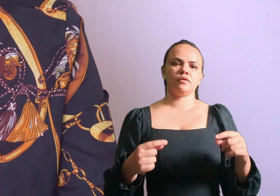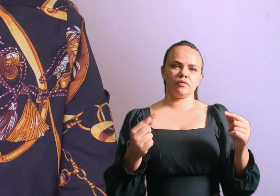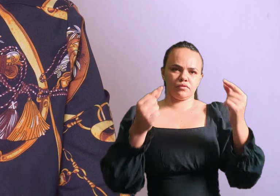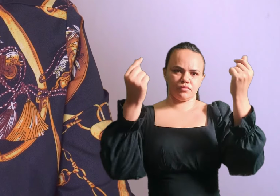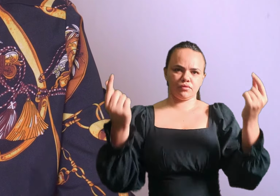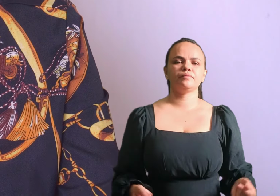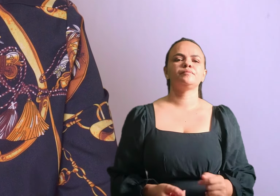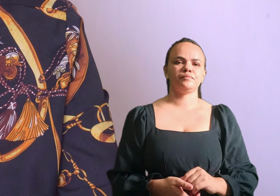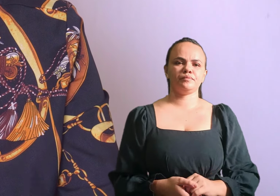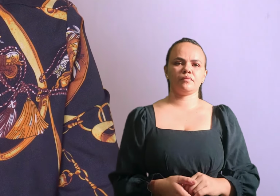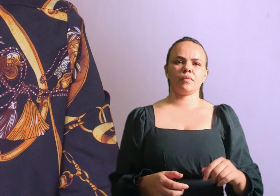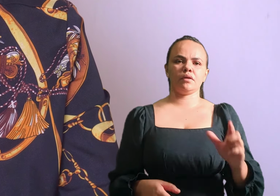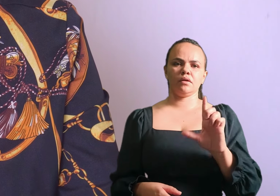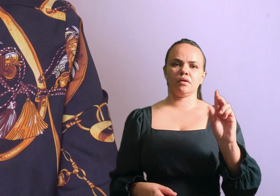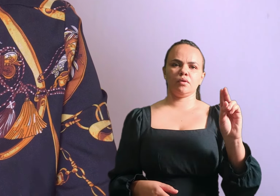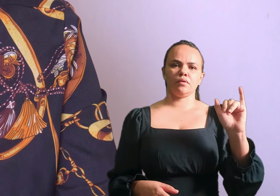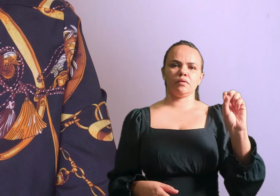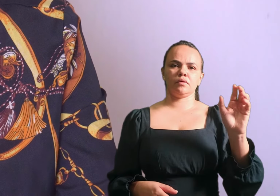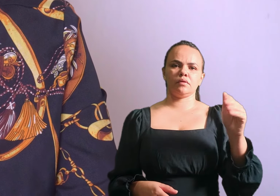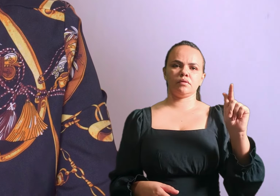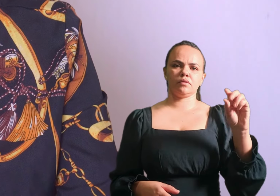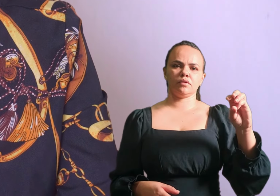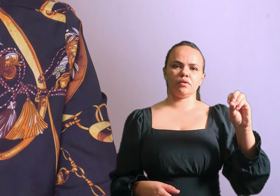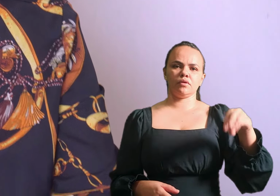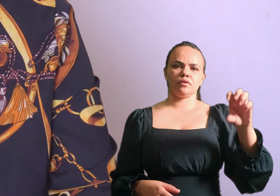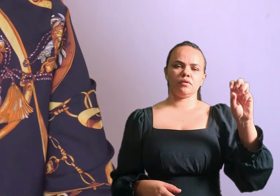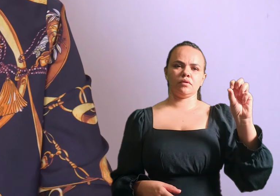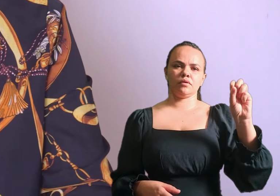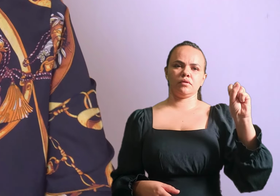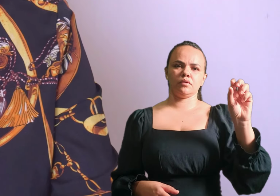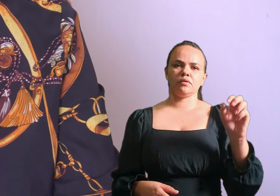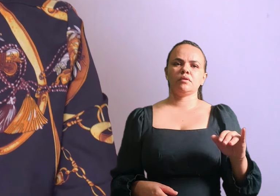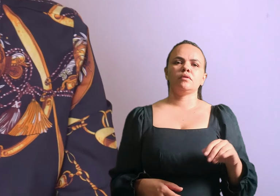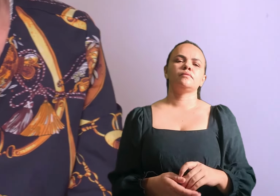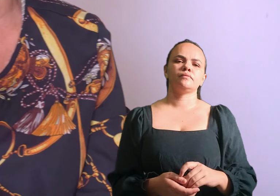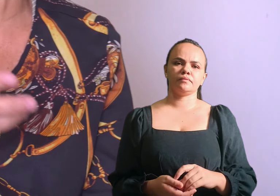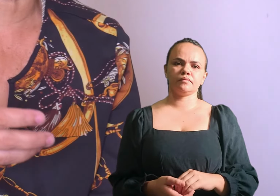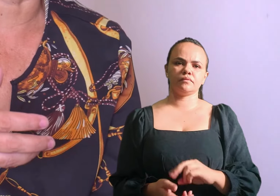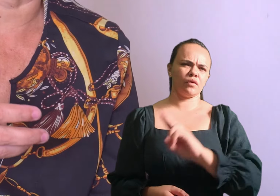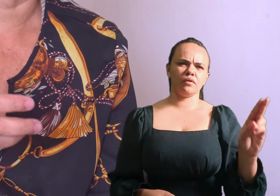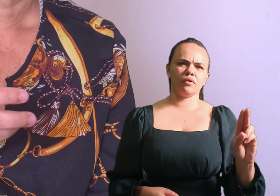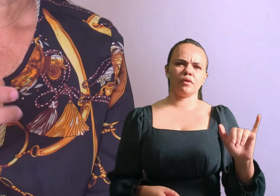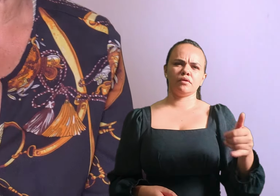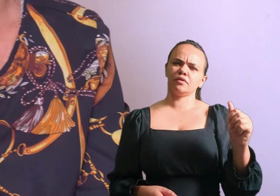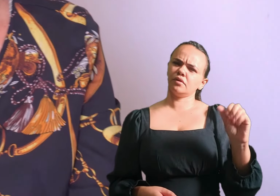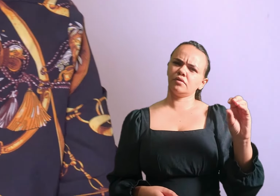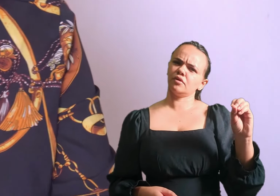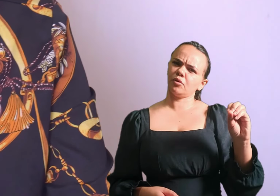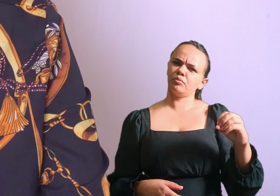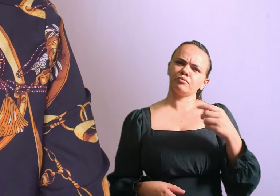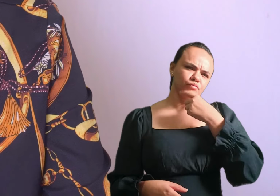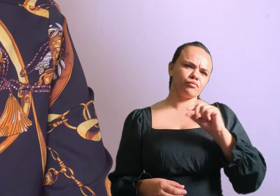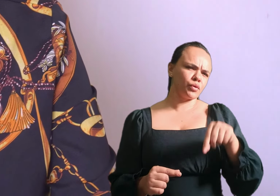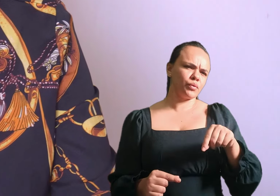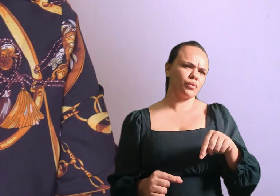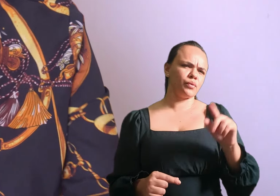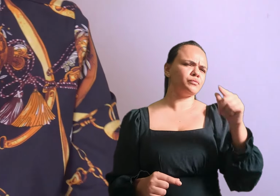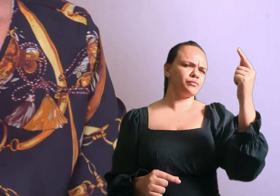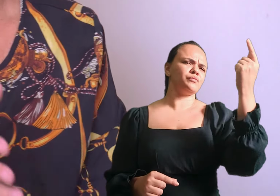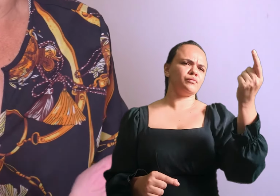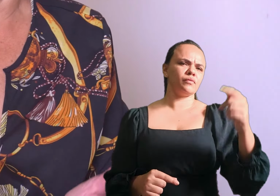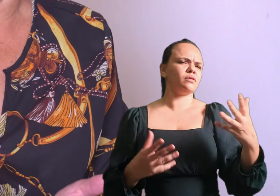de Medeiros os alunos sempre me perguntam Por que que o Luiz Gomes não se chama Jacó Quem foi Jacó Jacó ficou sozinho